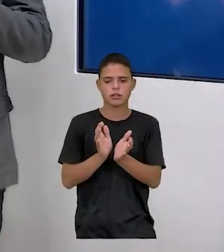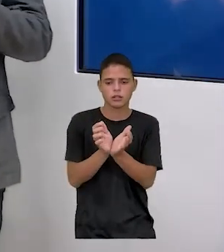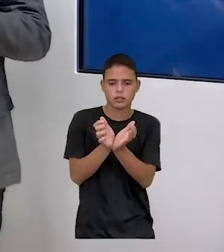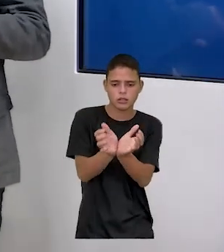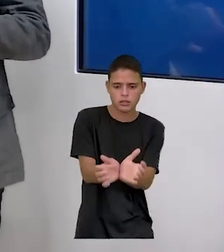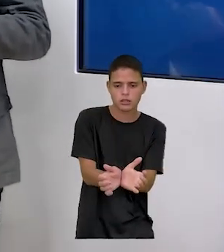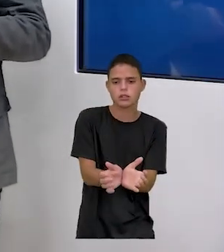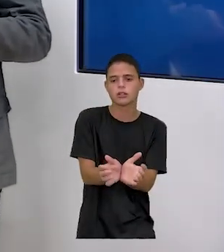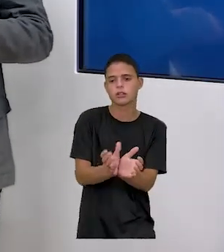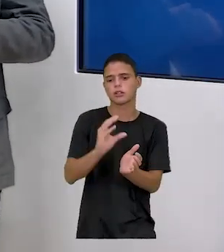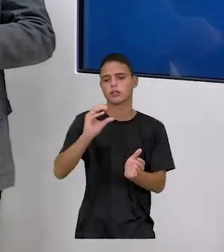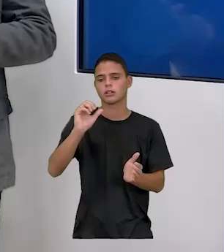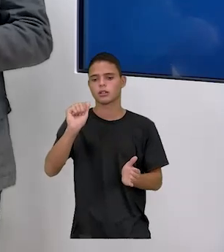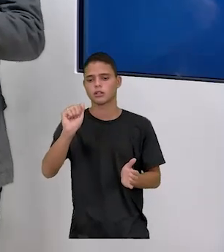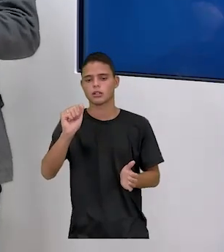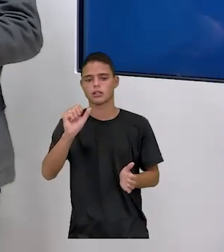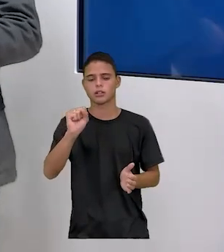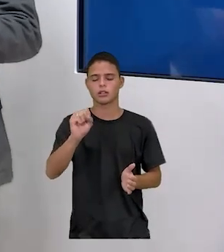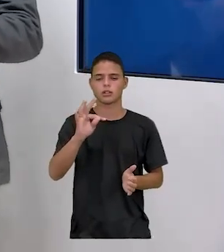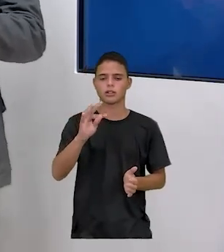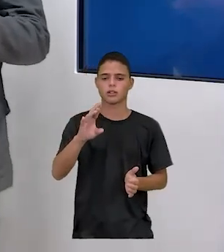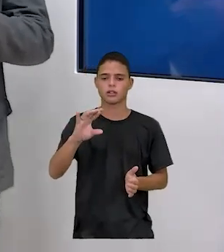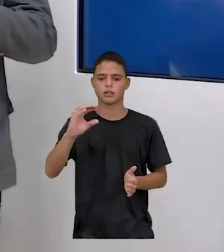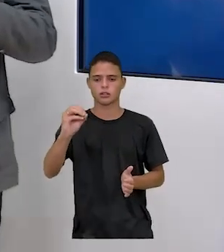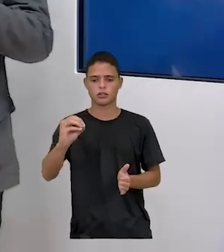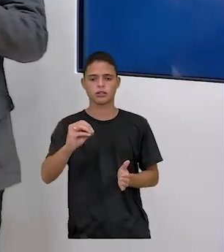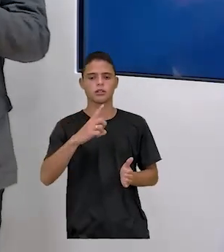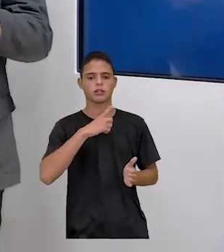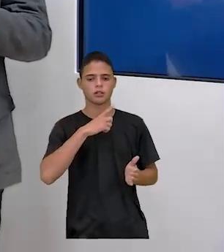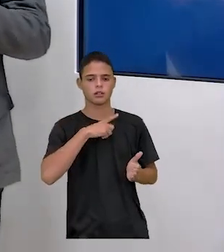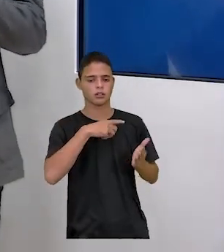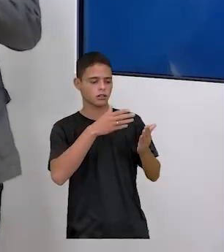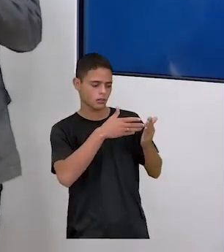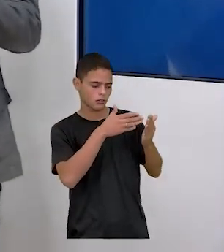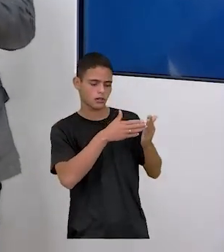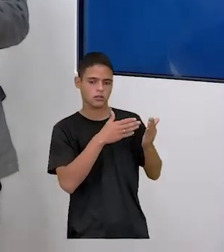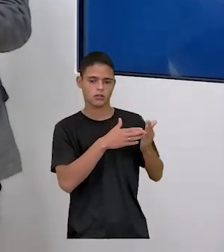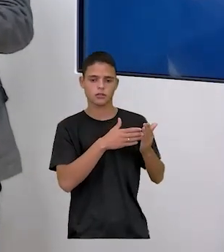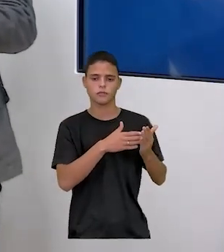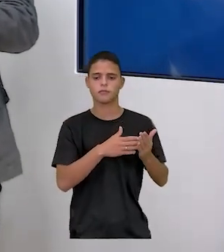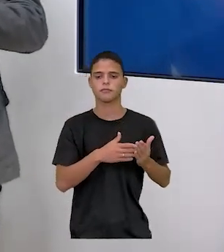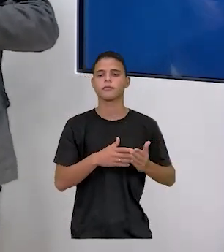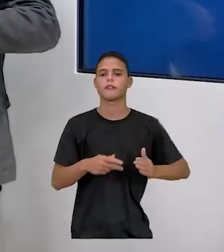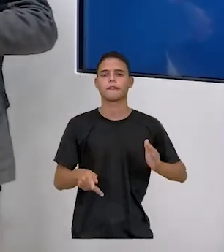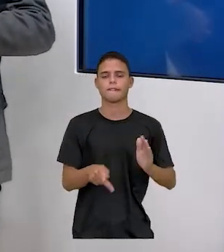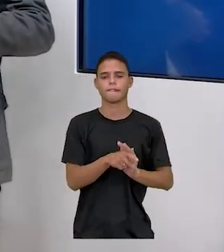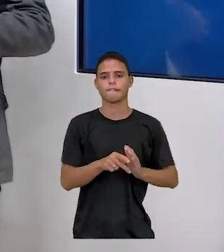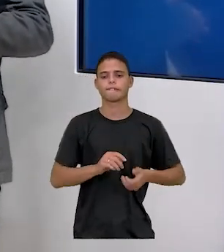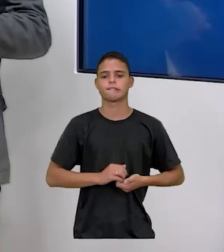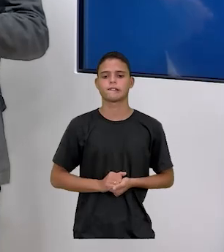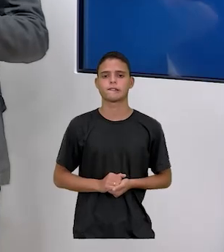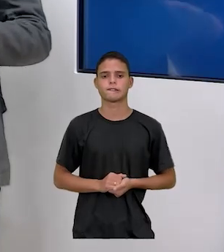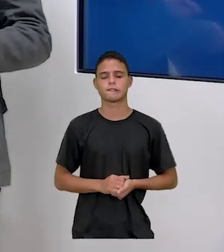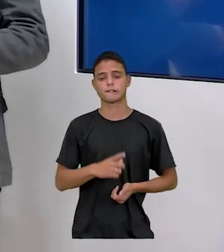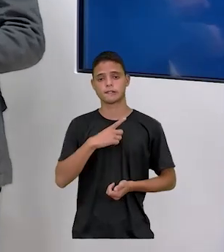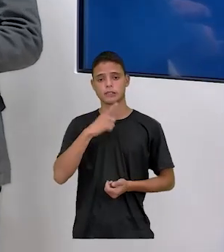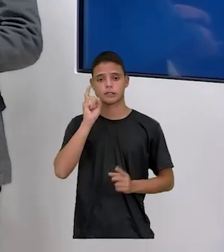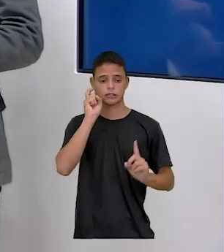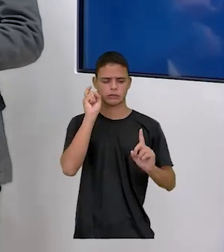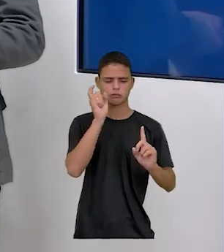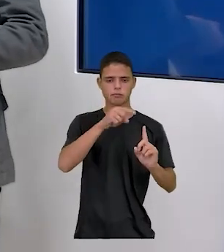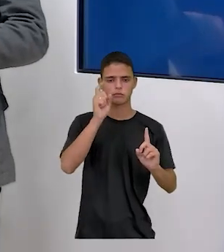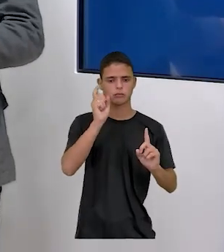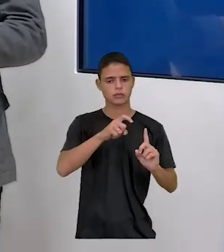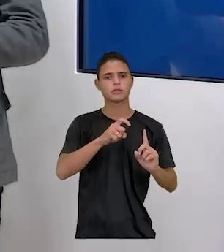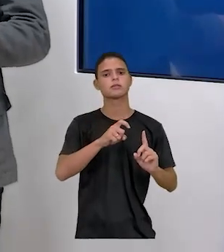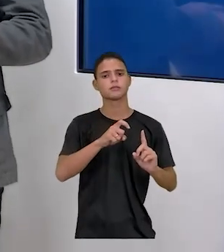O Castro Alves tem um livro chamado Os Escravos. Daí, a leitura tal qual está no original. E a gente percebe a crítica ferrenha